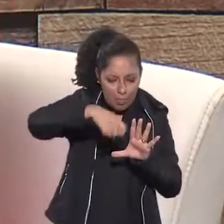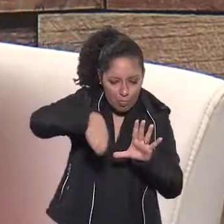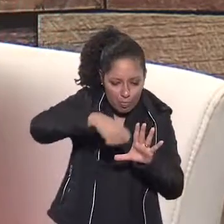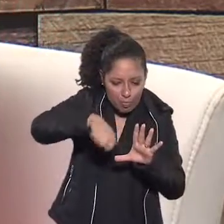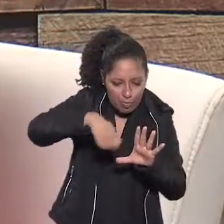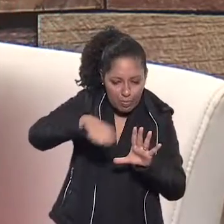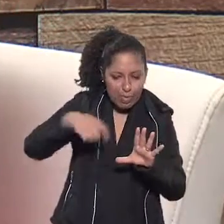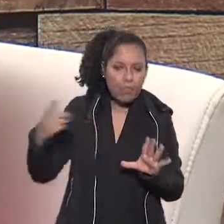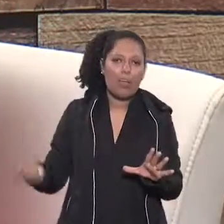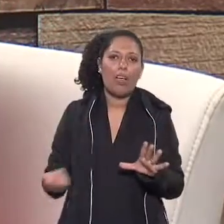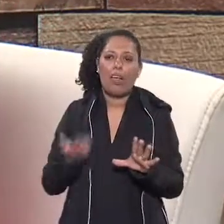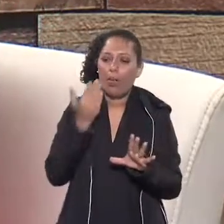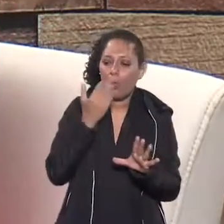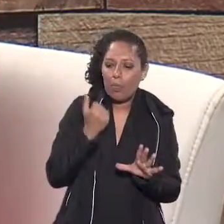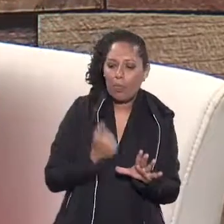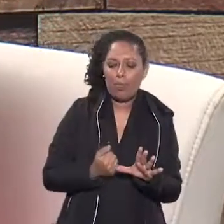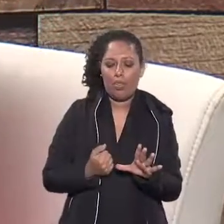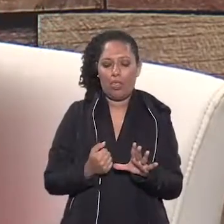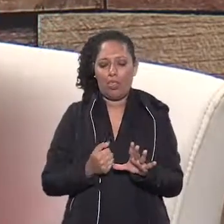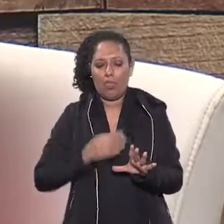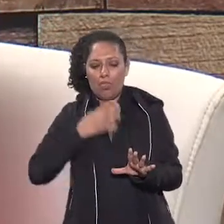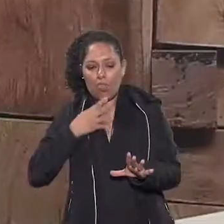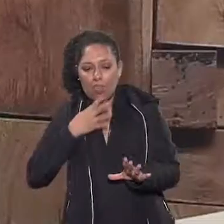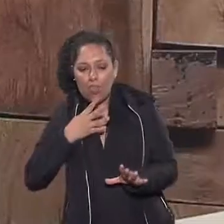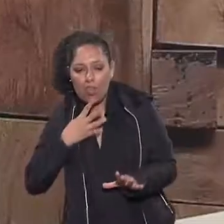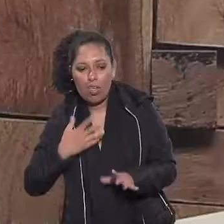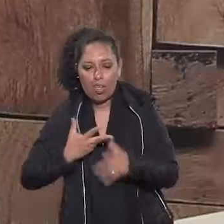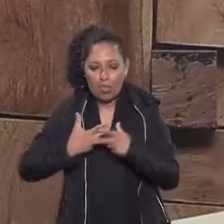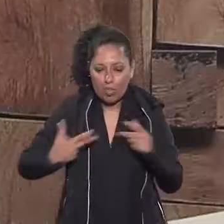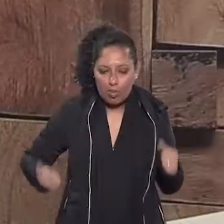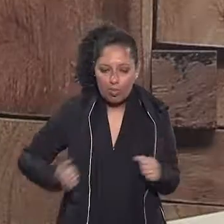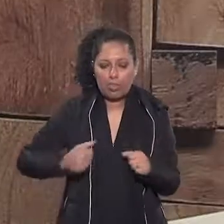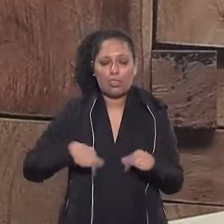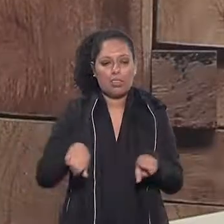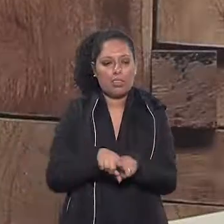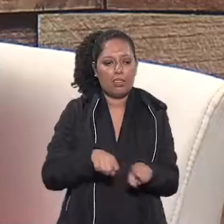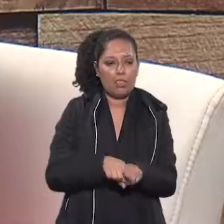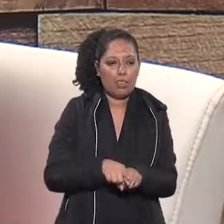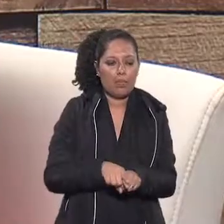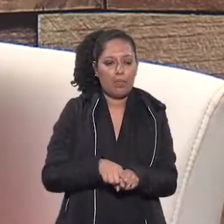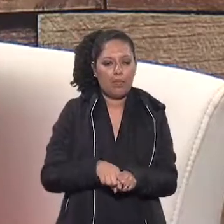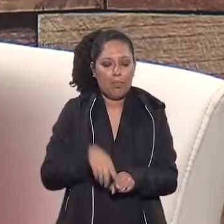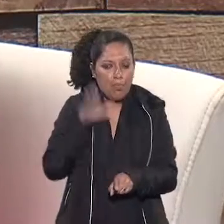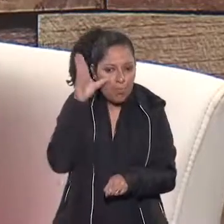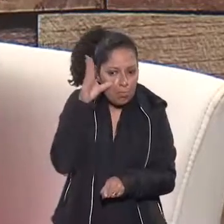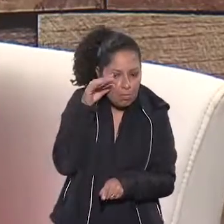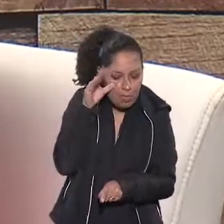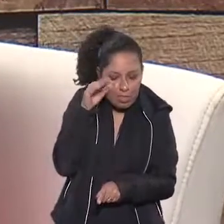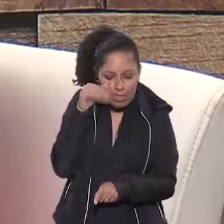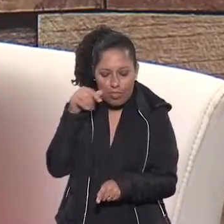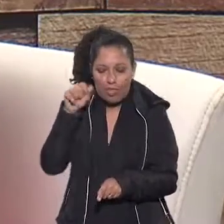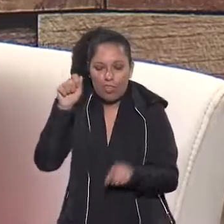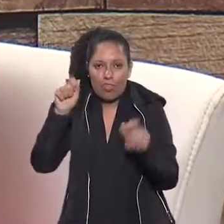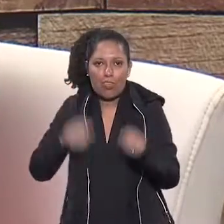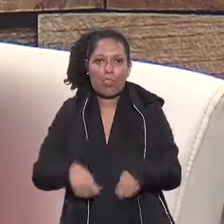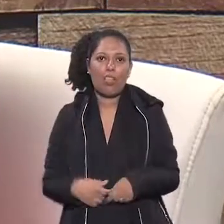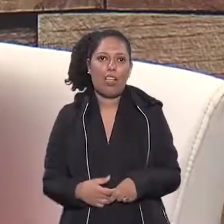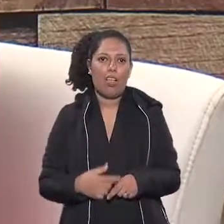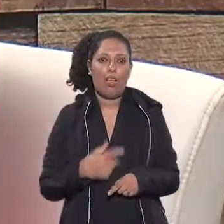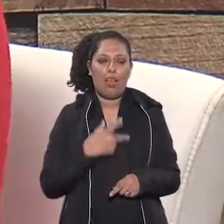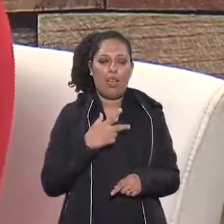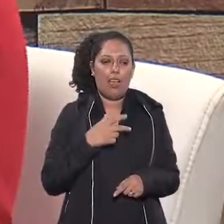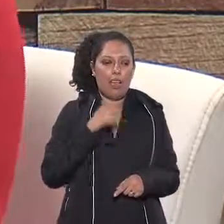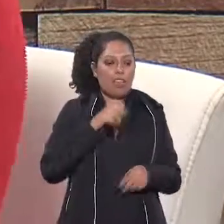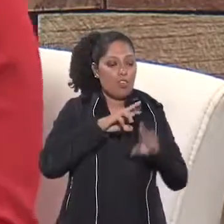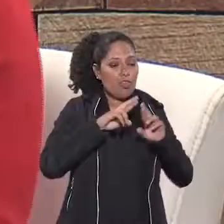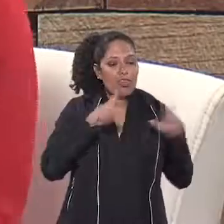envolve com aquele dia a dia, com o conhecimento do alimento, como você falou, acaba sendo muito mais interessante do que aquela coisa mecânica de todo